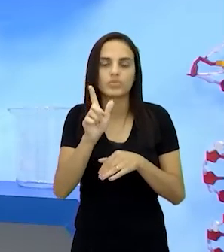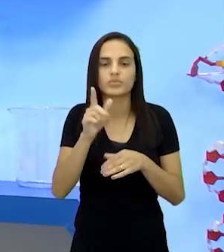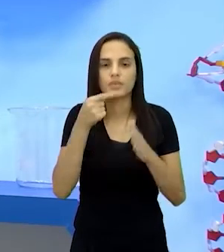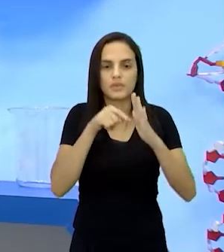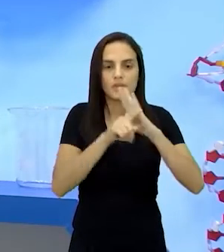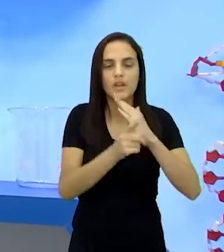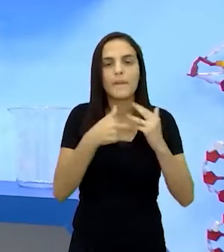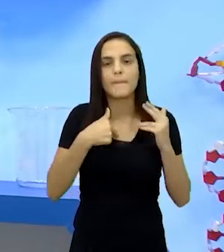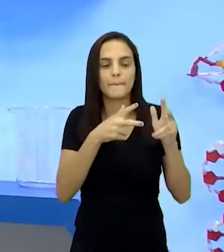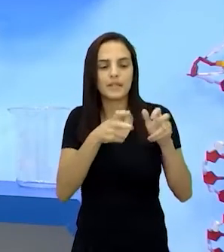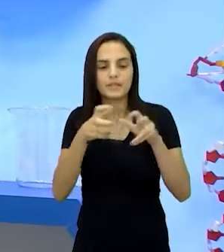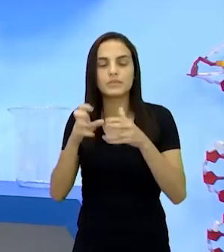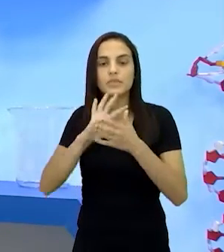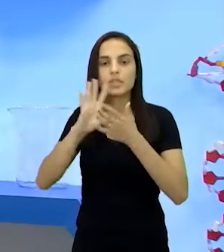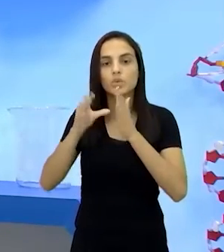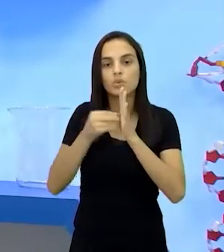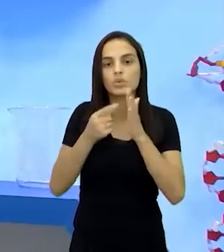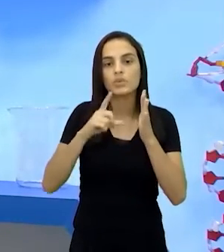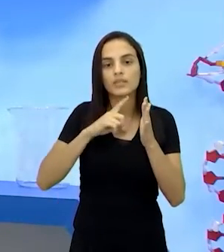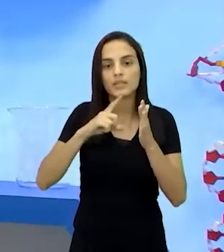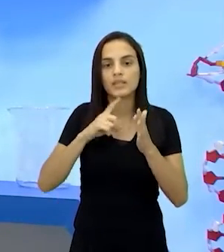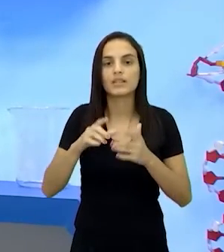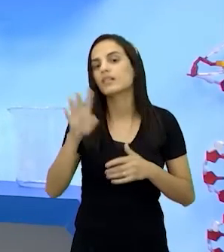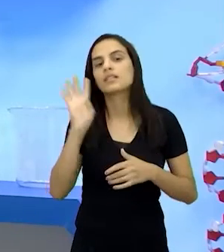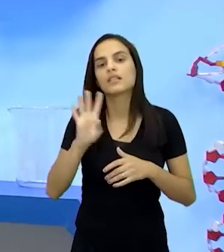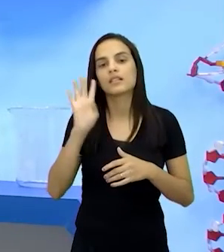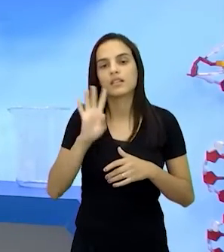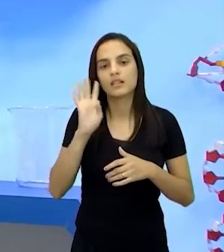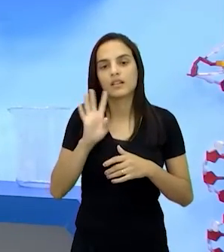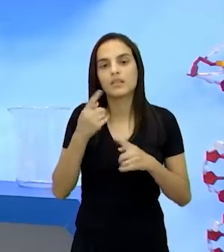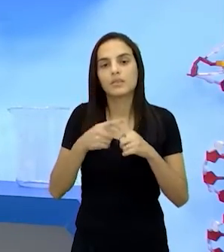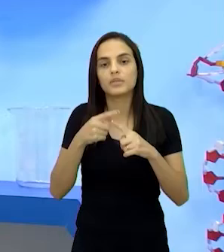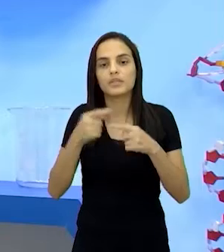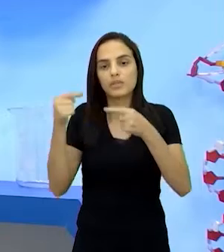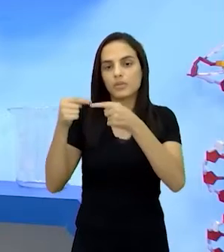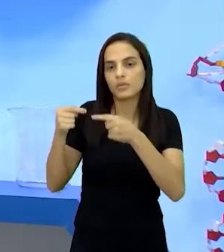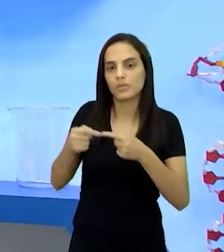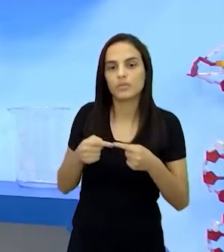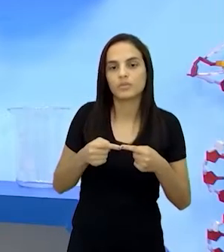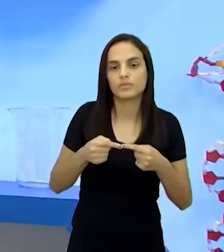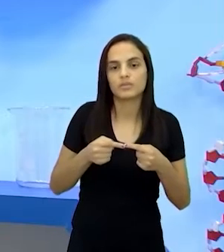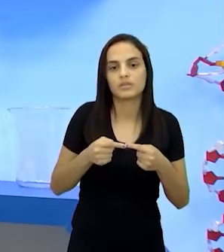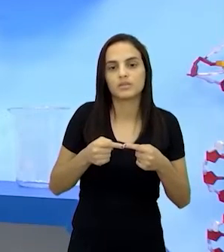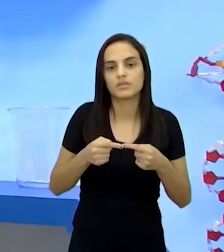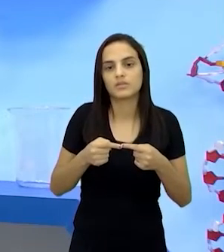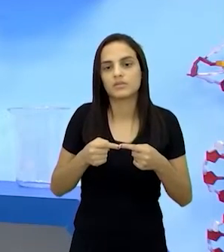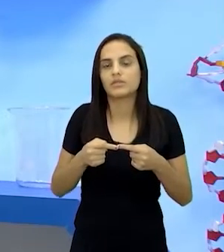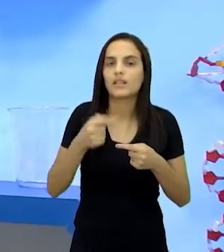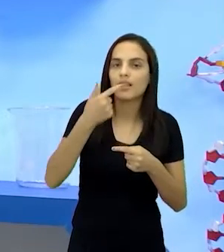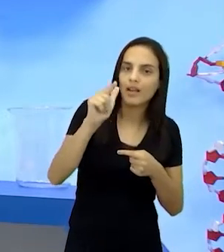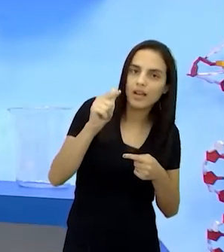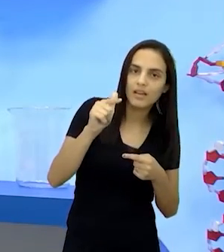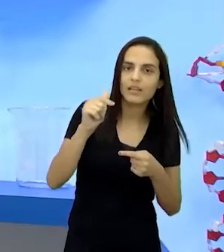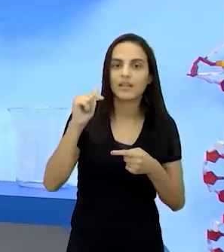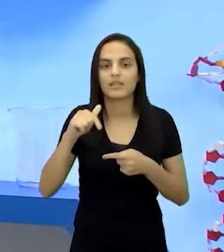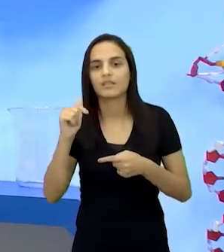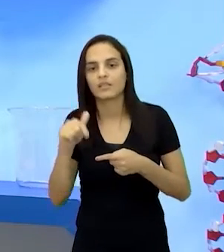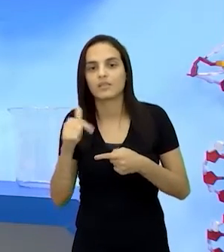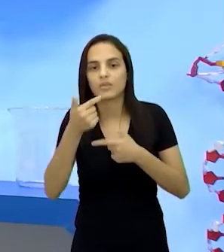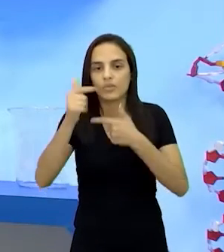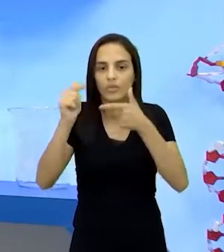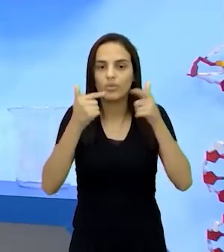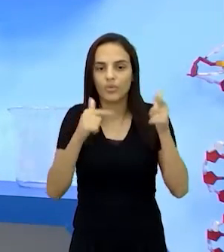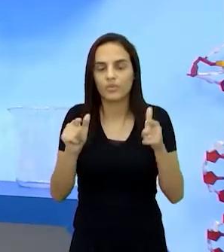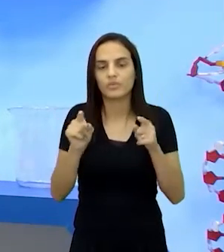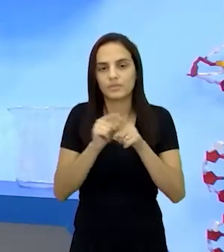percebo que tudo isso estará lá presente. E é bacana que a gente vai conversar tanto lá quanto aqui sobre os mesmos conteúdos e os demais